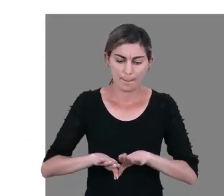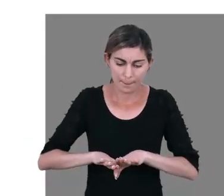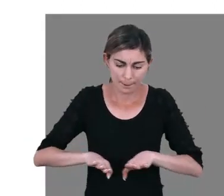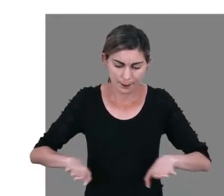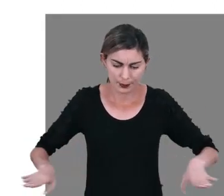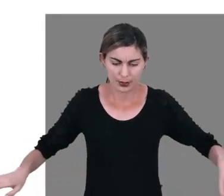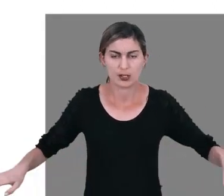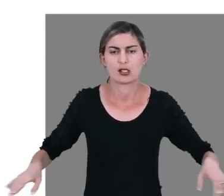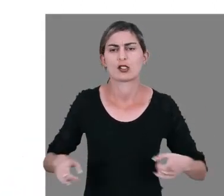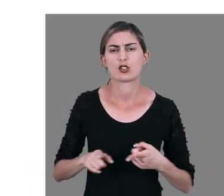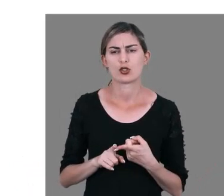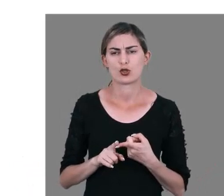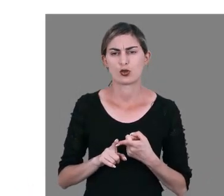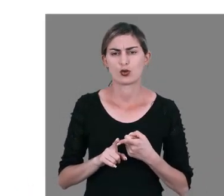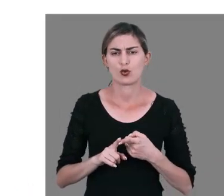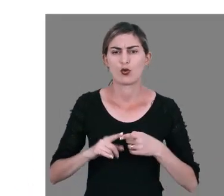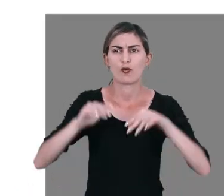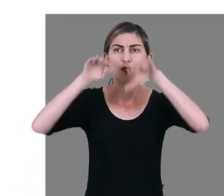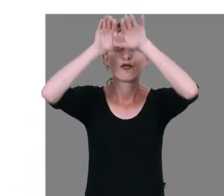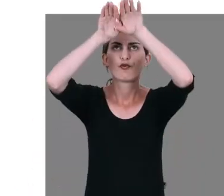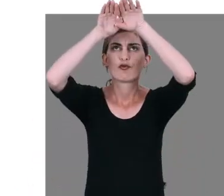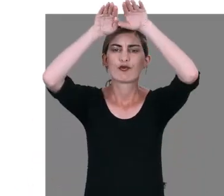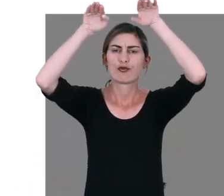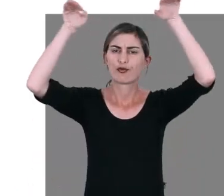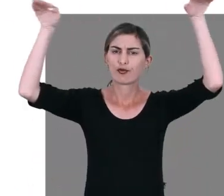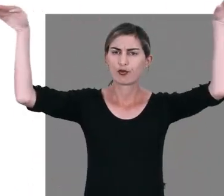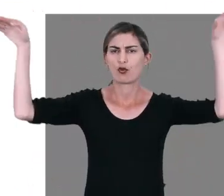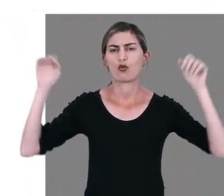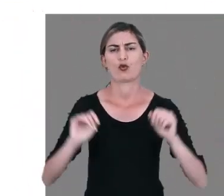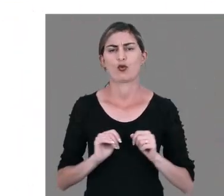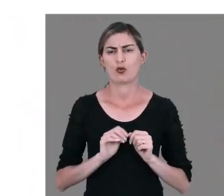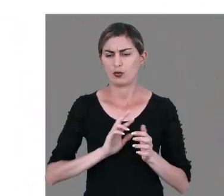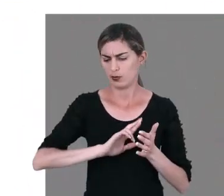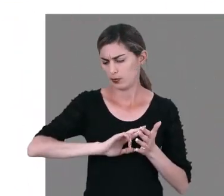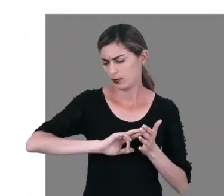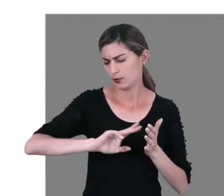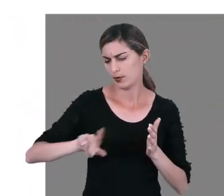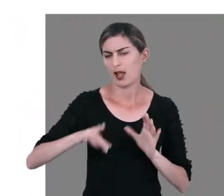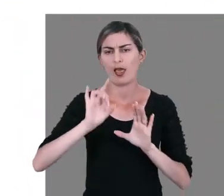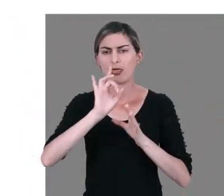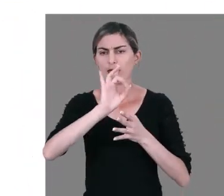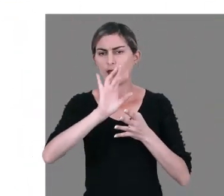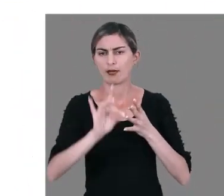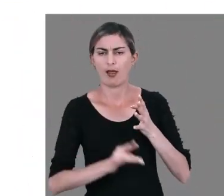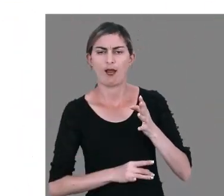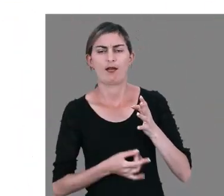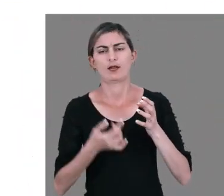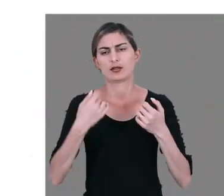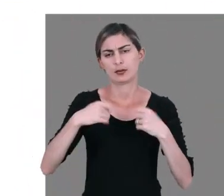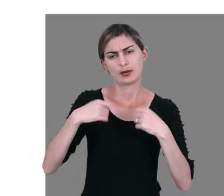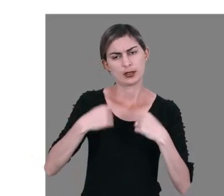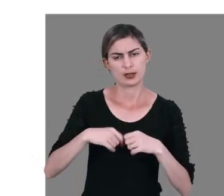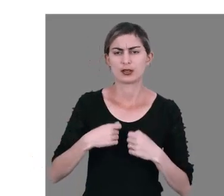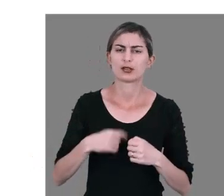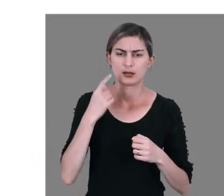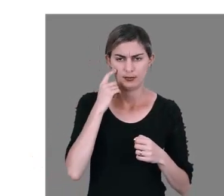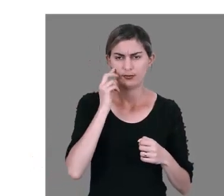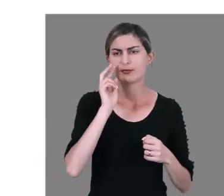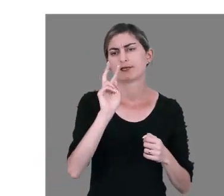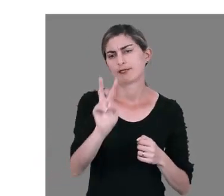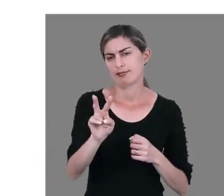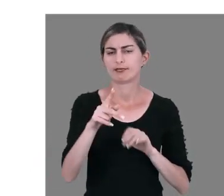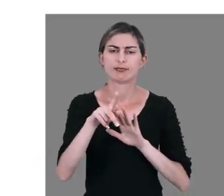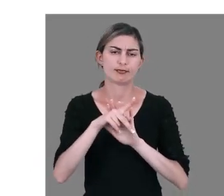piso, né, as plantas de forro, uma série de detalhes que deverão ser levados em conta, como nós estamos vendo aqui